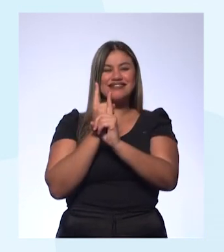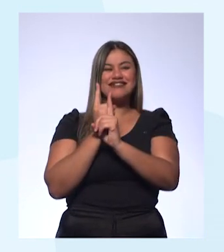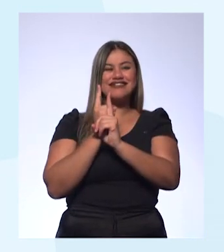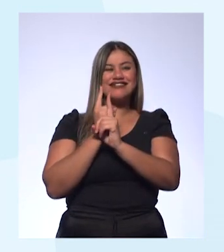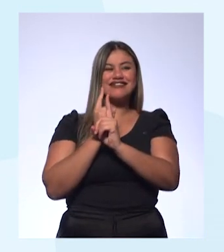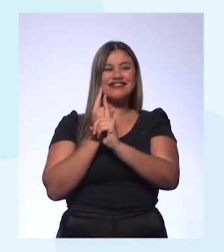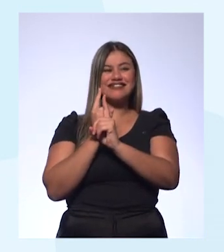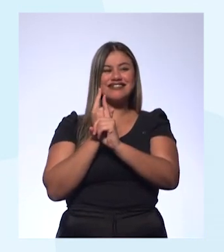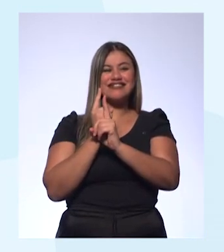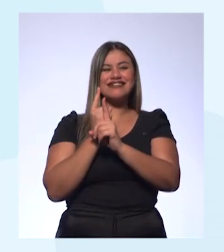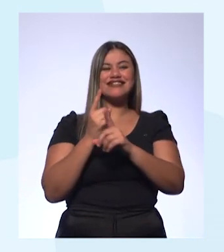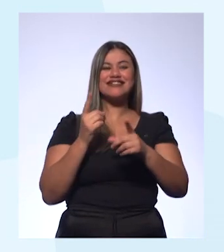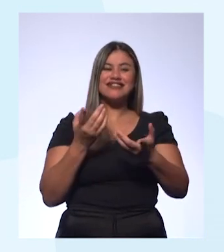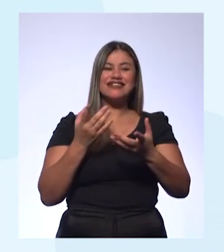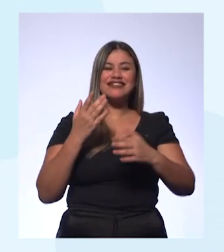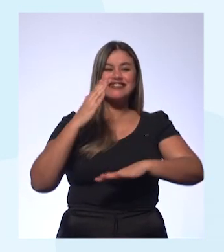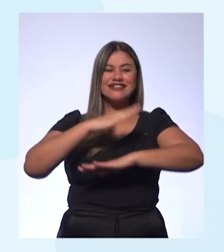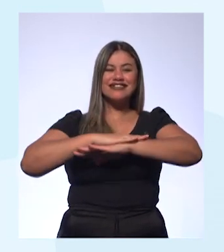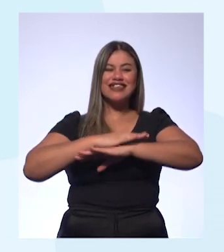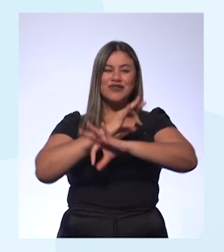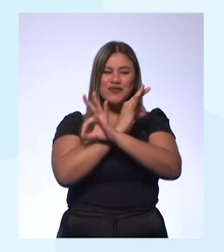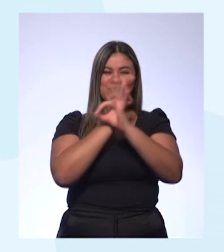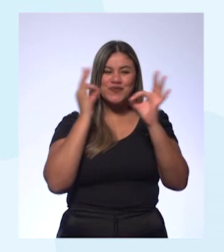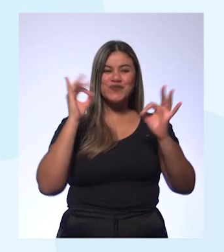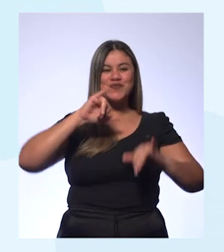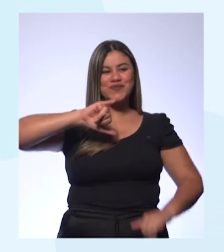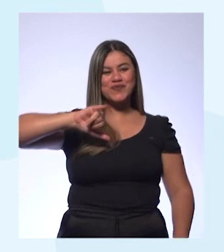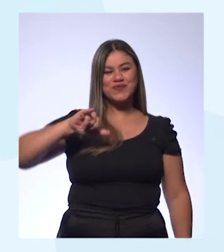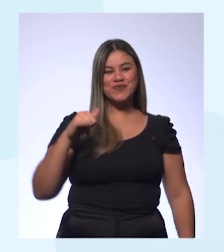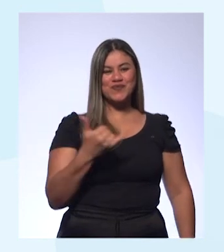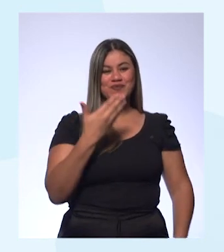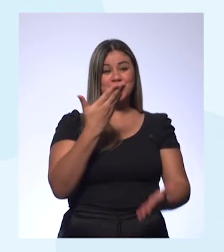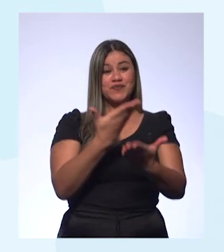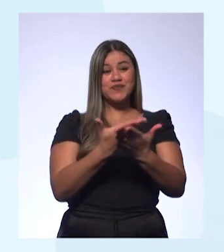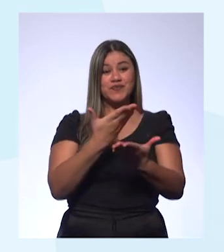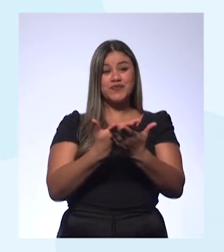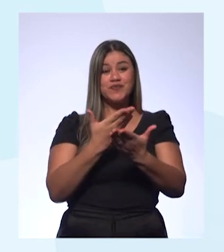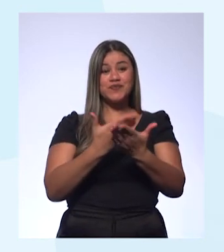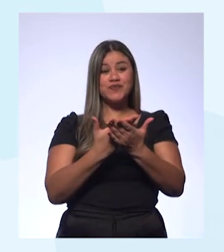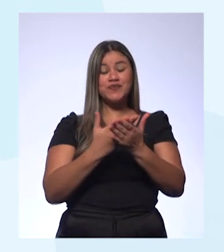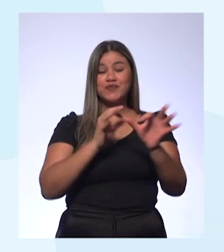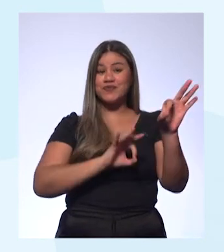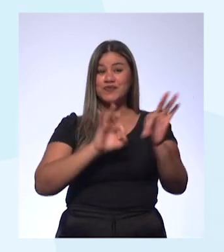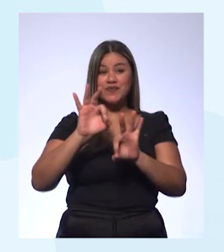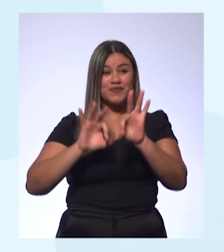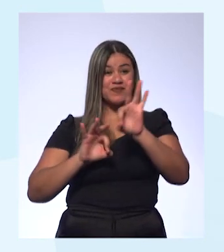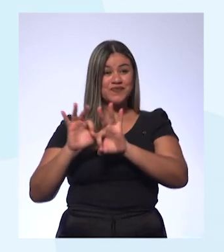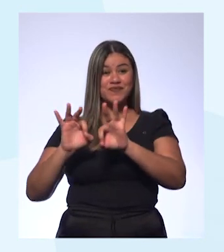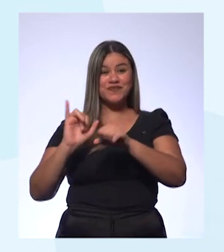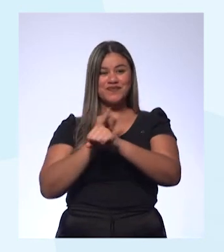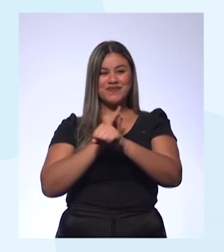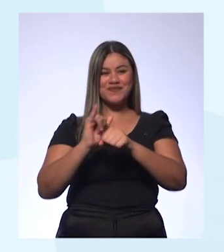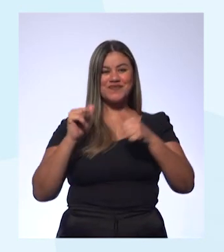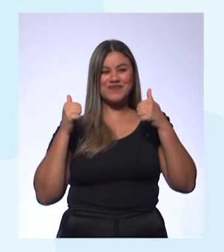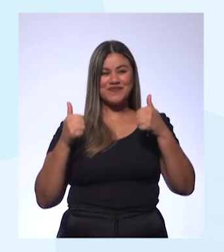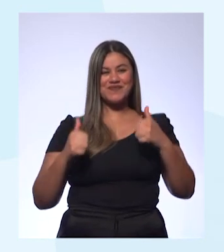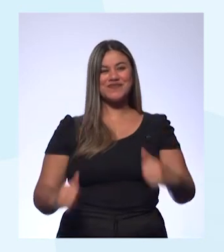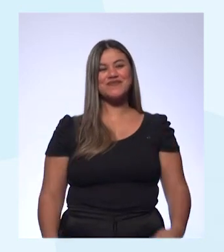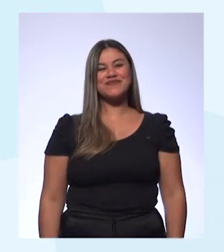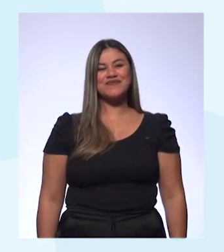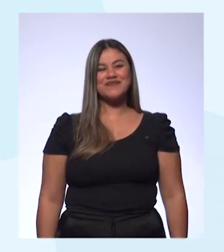aula. E um excelente finzinho de tarde aí. Aproveitem para estudar, para replanejar, fazer suas estratégias.